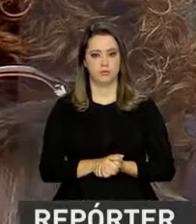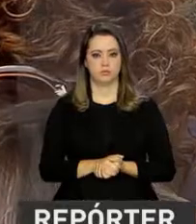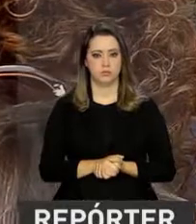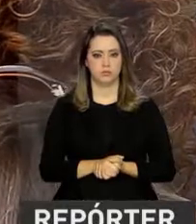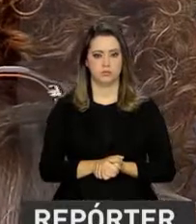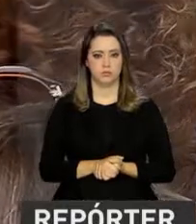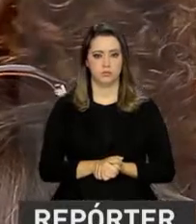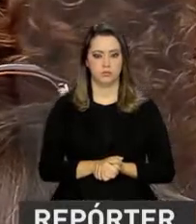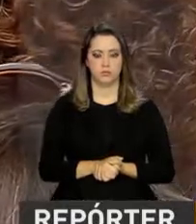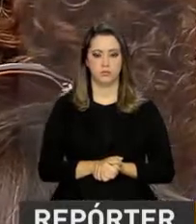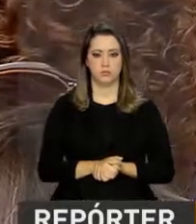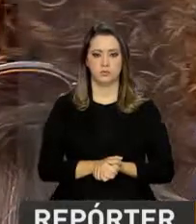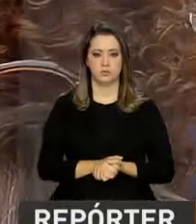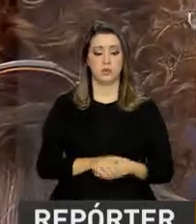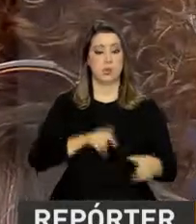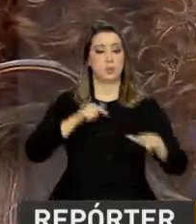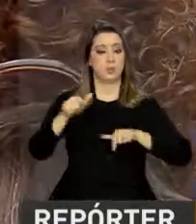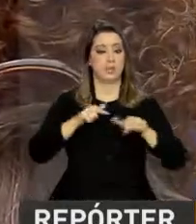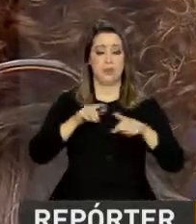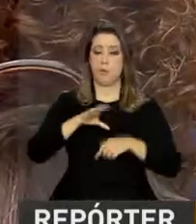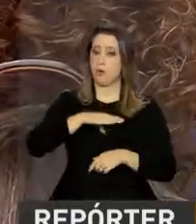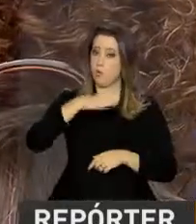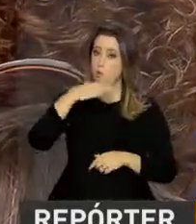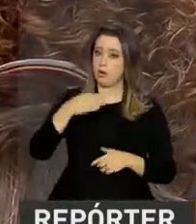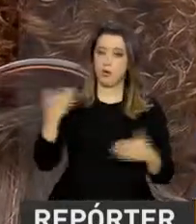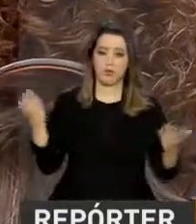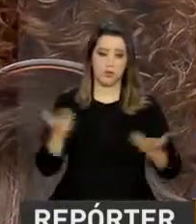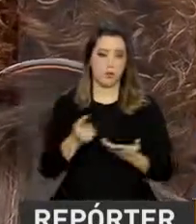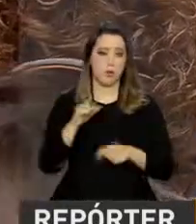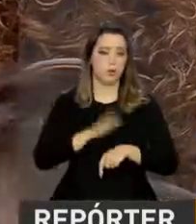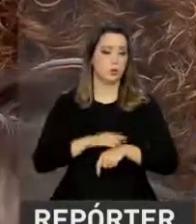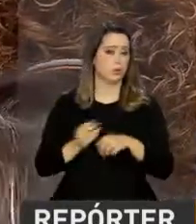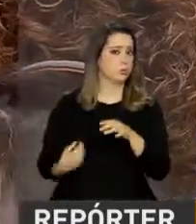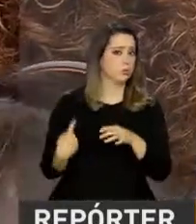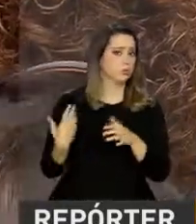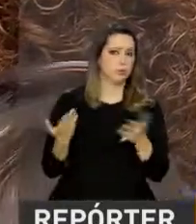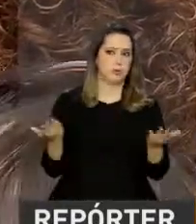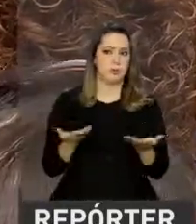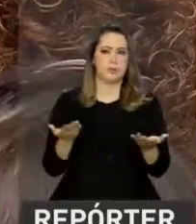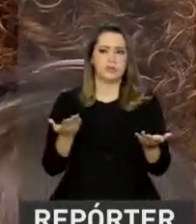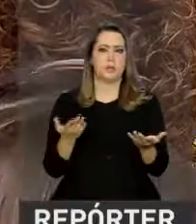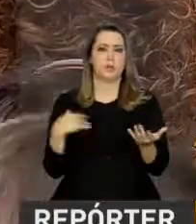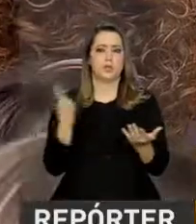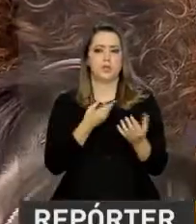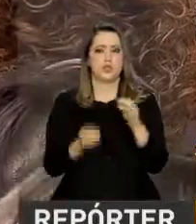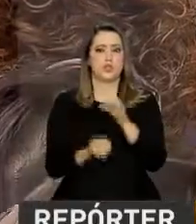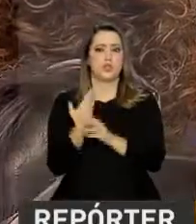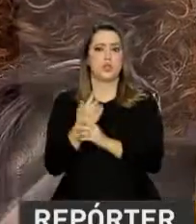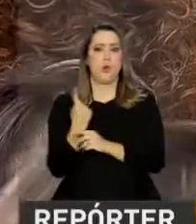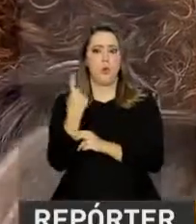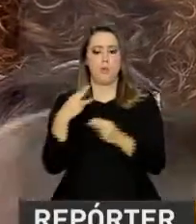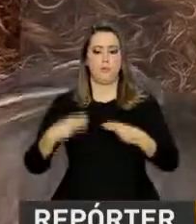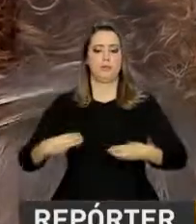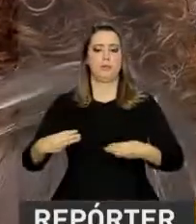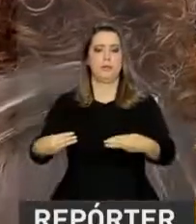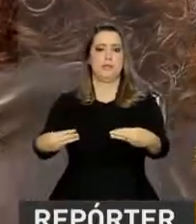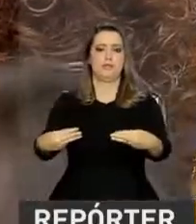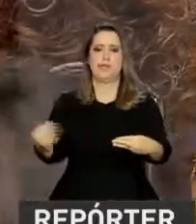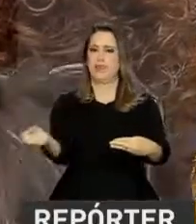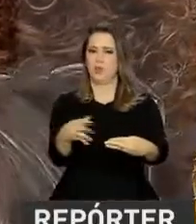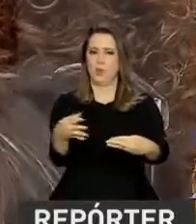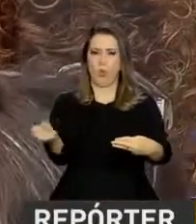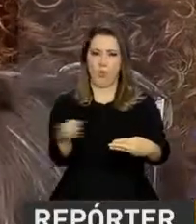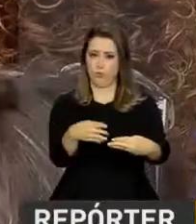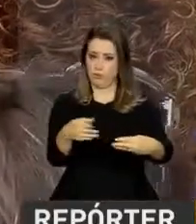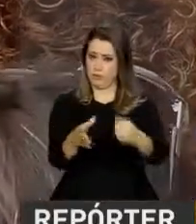é um ato de coragem neste momento nós criarmos um ministério mesmo extraordinário da segurança pública porque